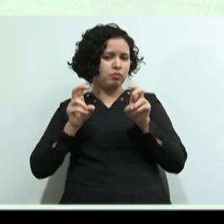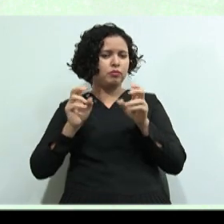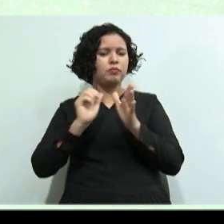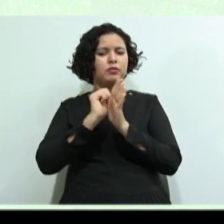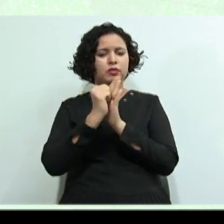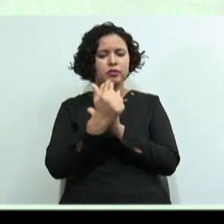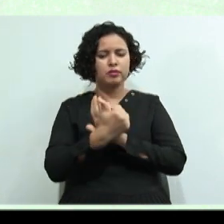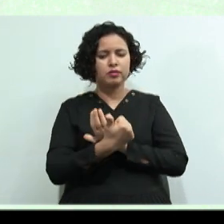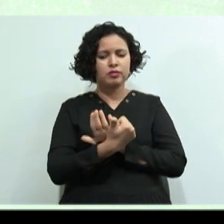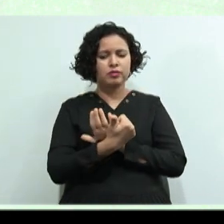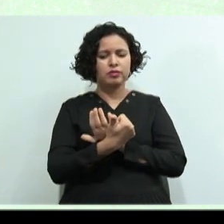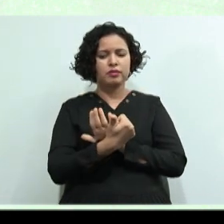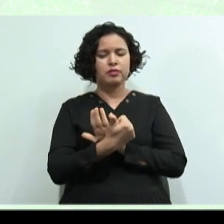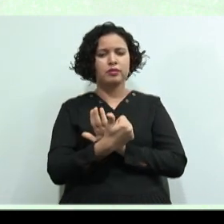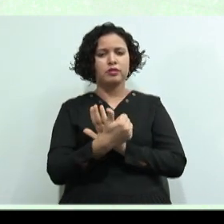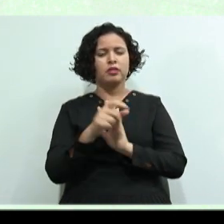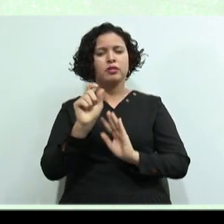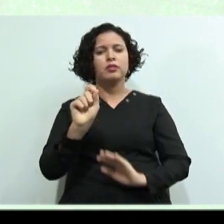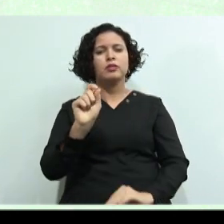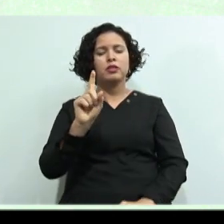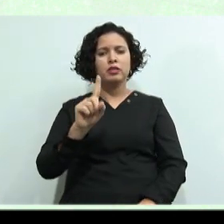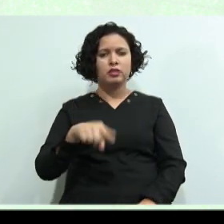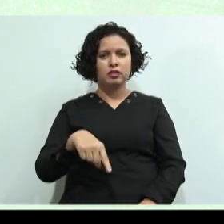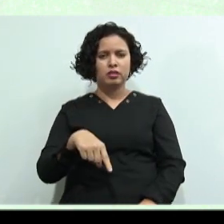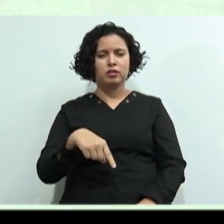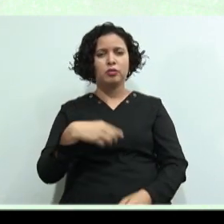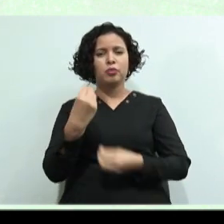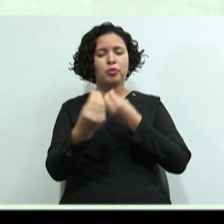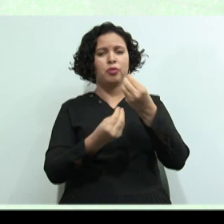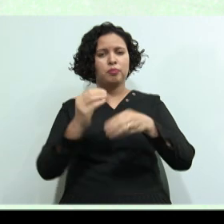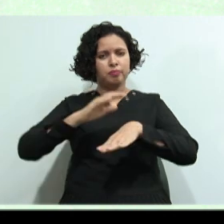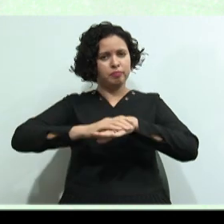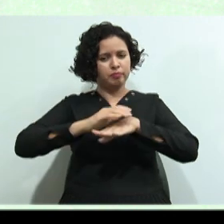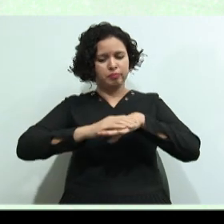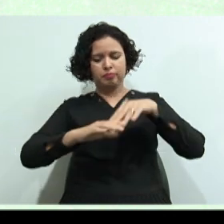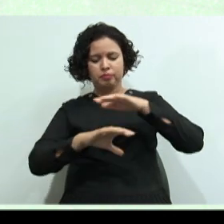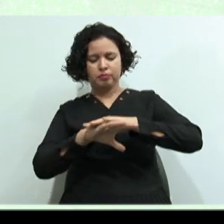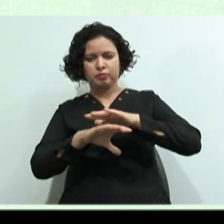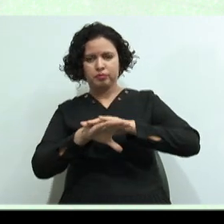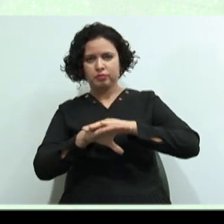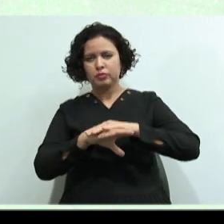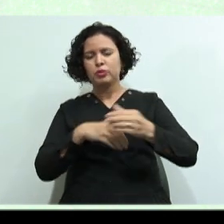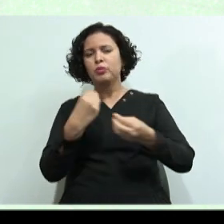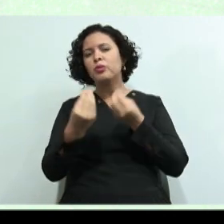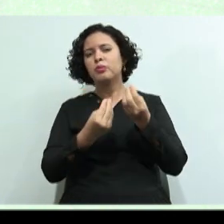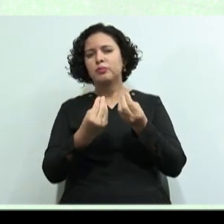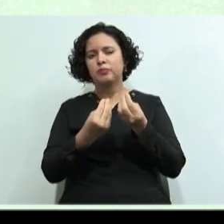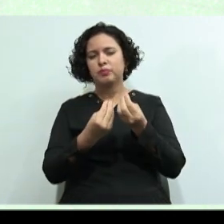né? Elas são a forma que a mão adota, na verdade, né?